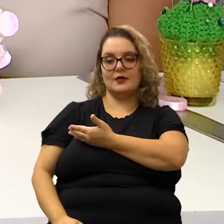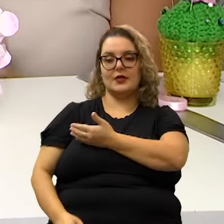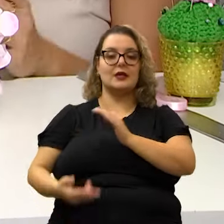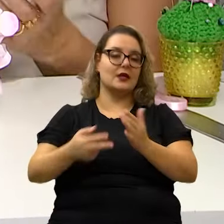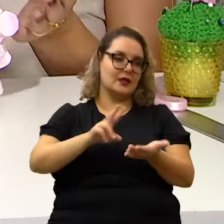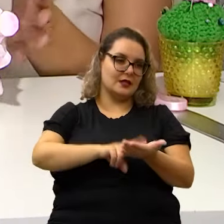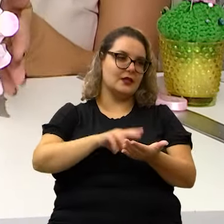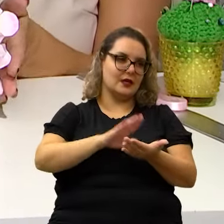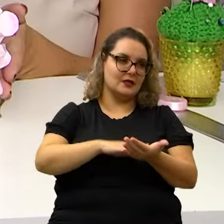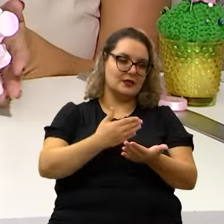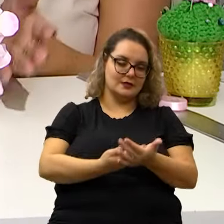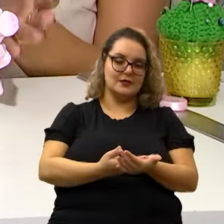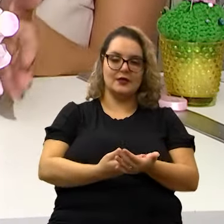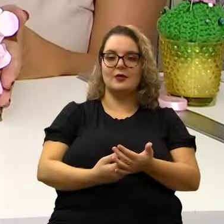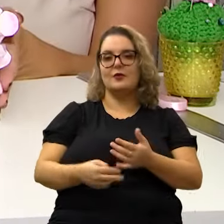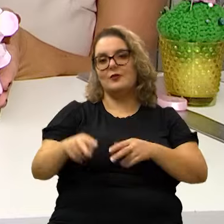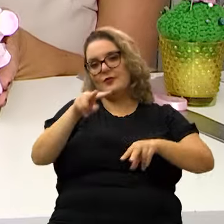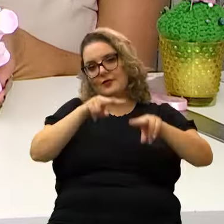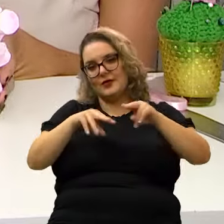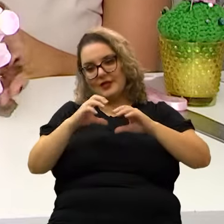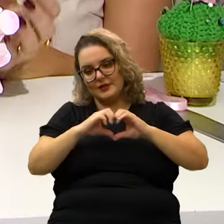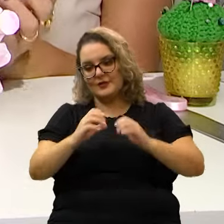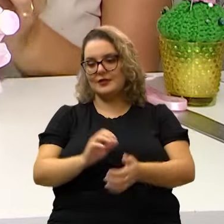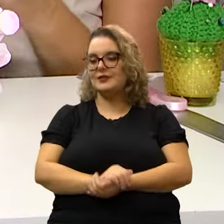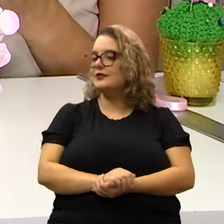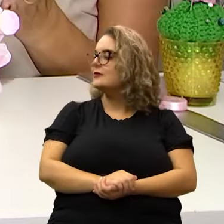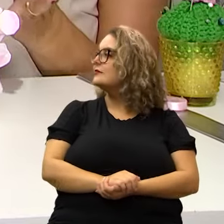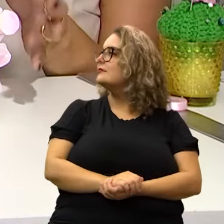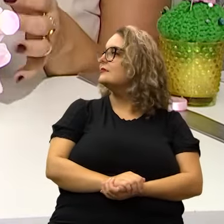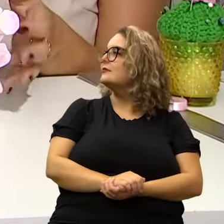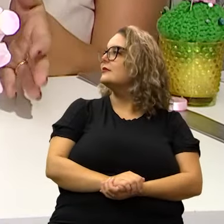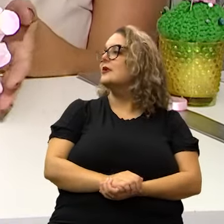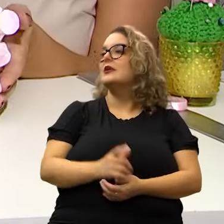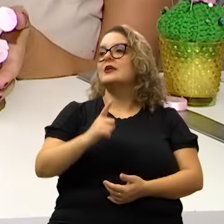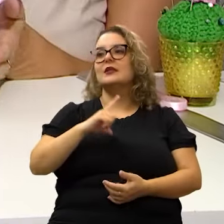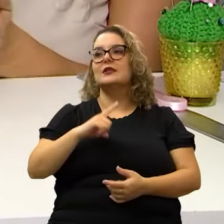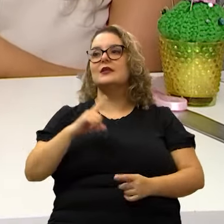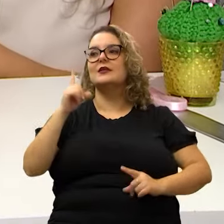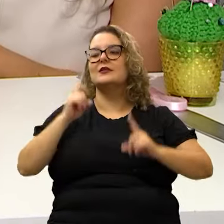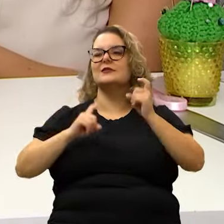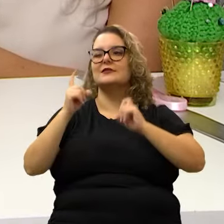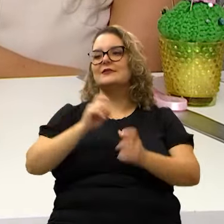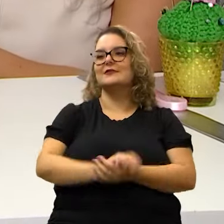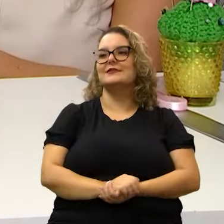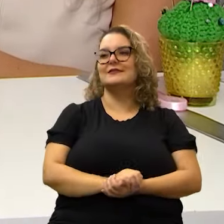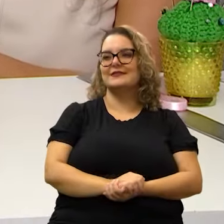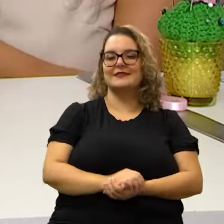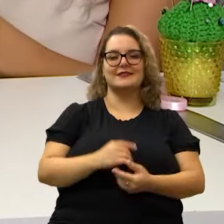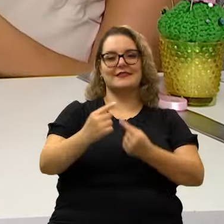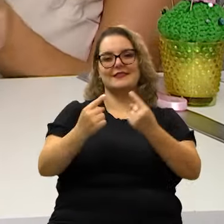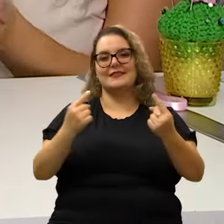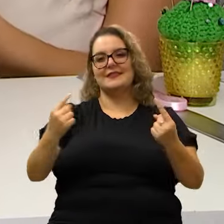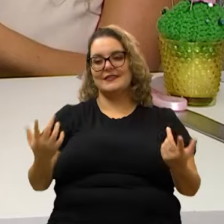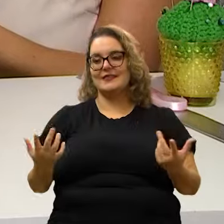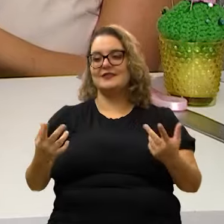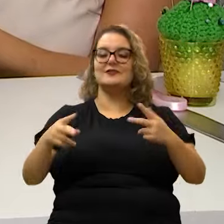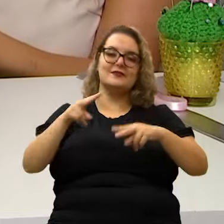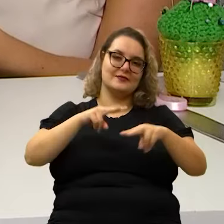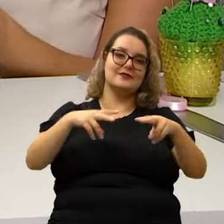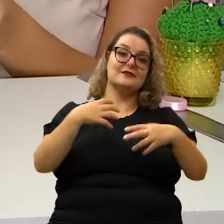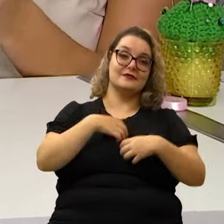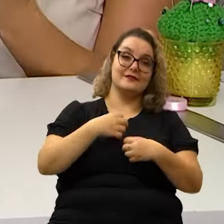onde eu trabalho, né, com as bonecas e os bichinhos, onde eles têm uma expressão que quando você olha, cada um vai... visualizar o que